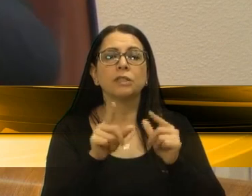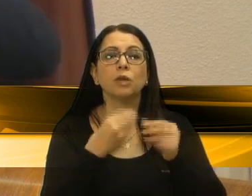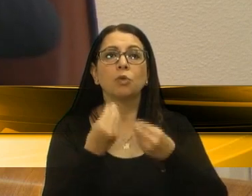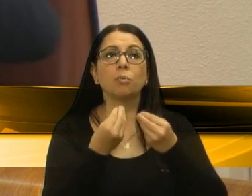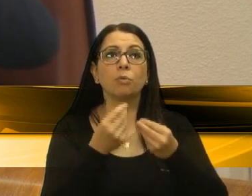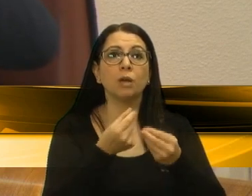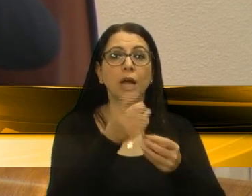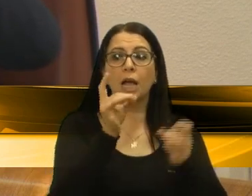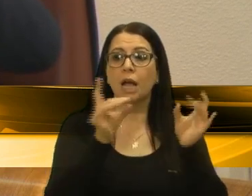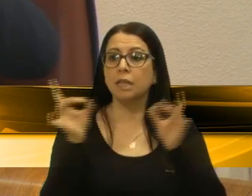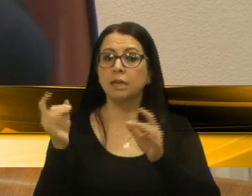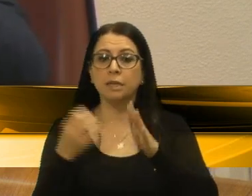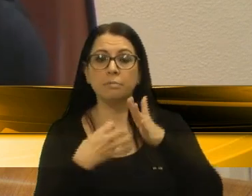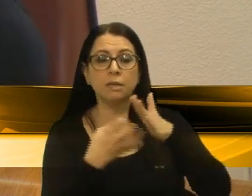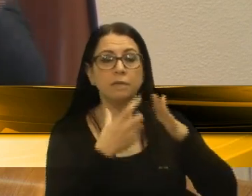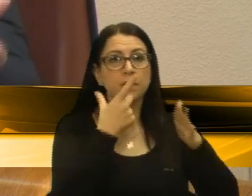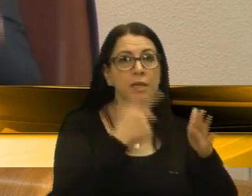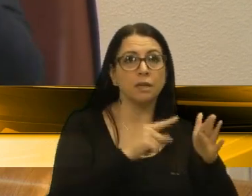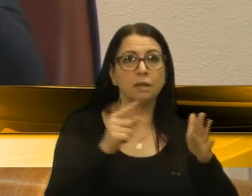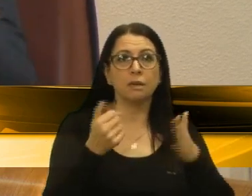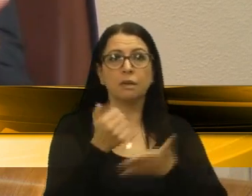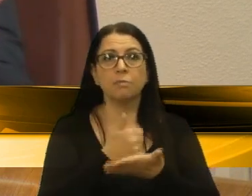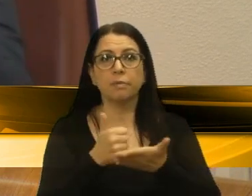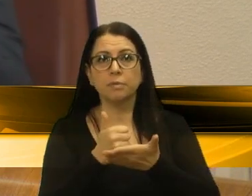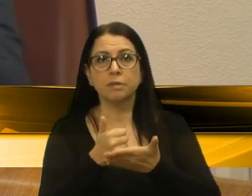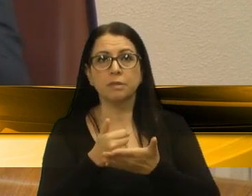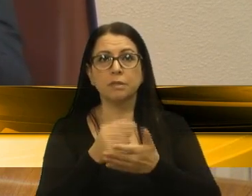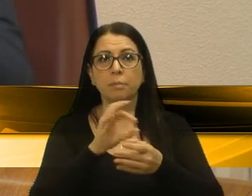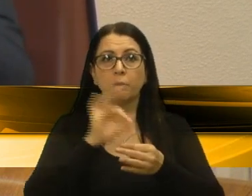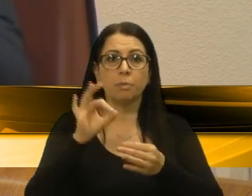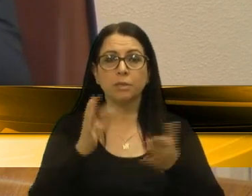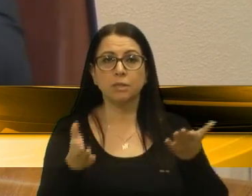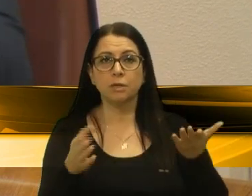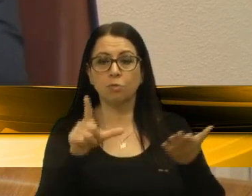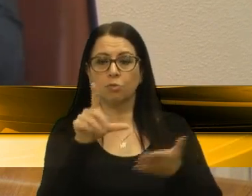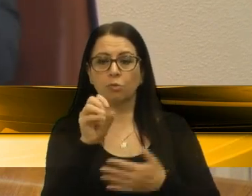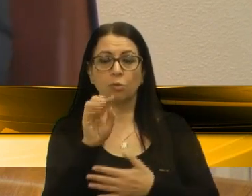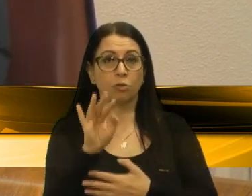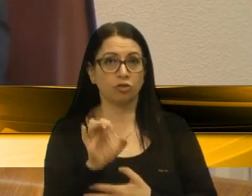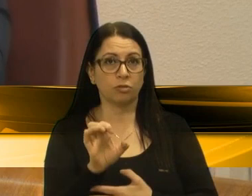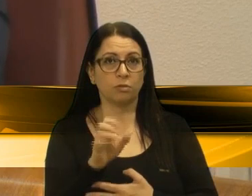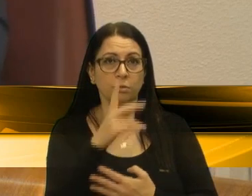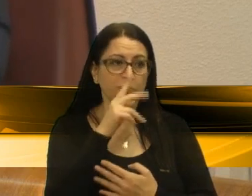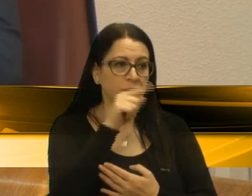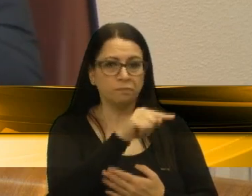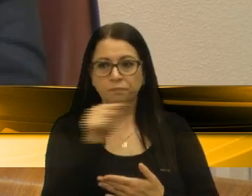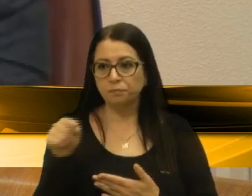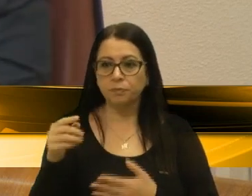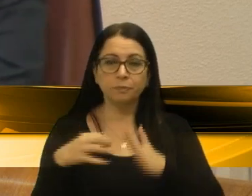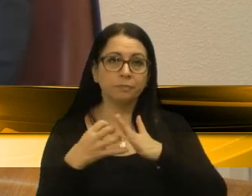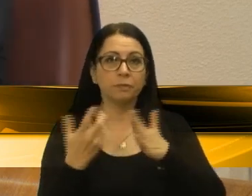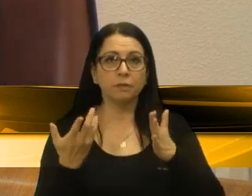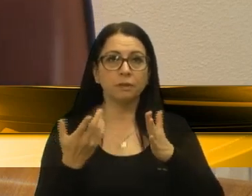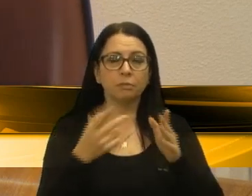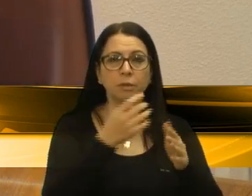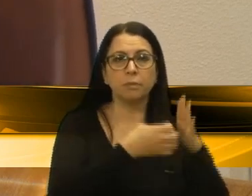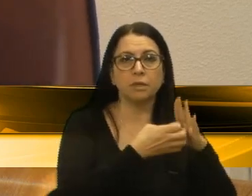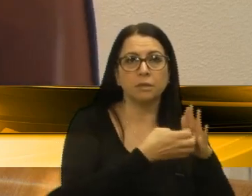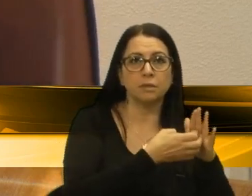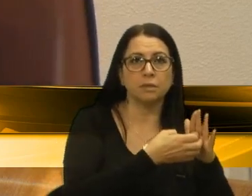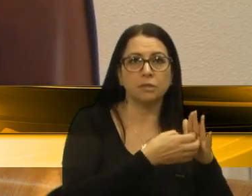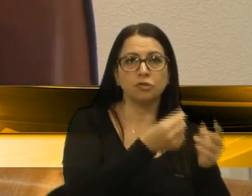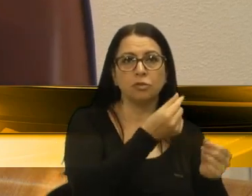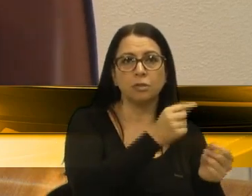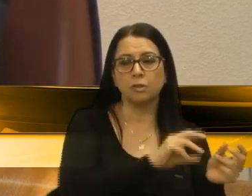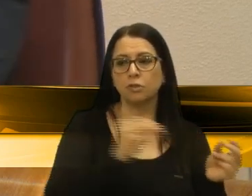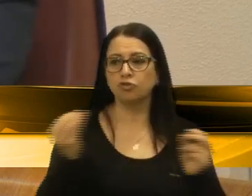cada empresa deveria ganhar, baseado na proporcionalidade do lote. Então, conforme isso for, ora uma empresa dá dinheiro